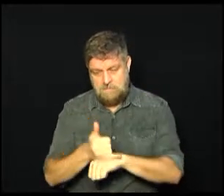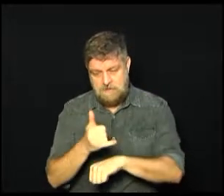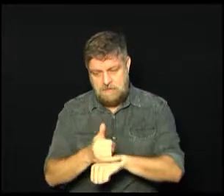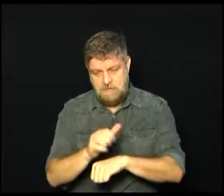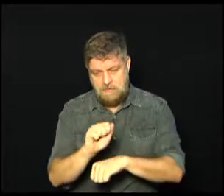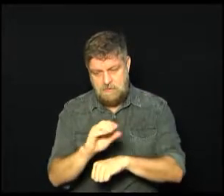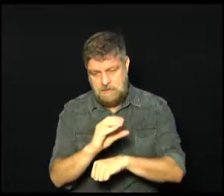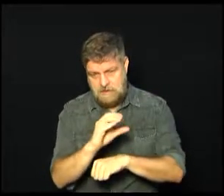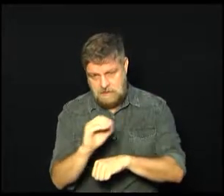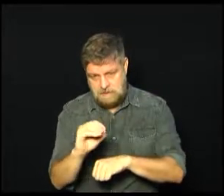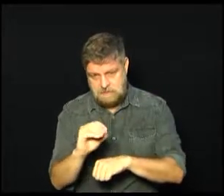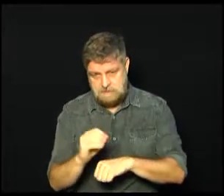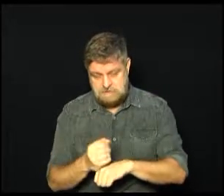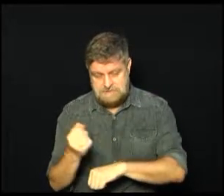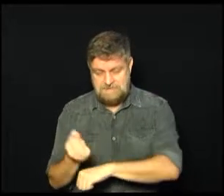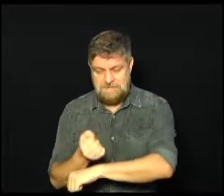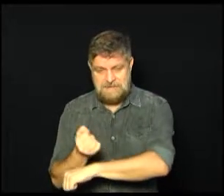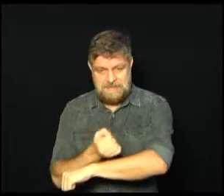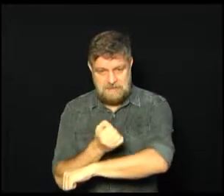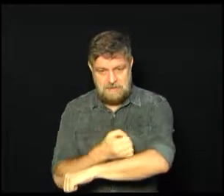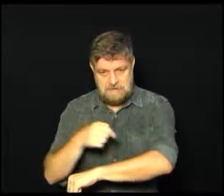caso de extensão de calçada, né?